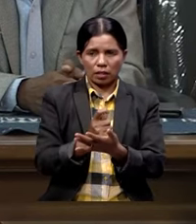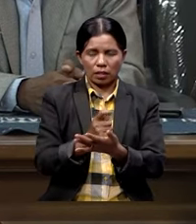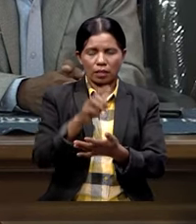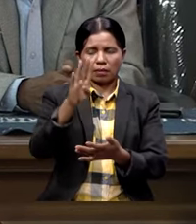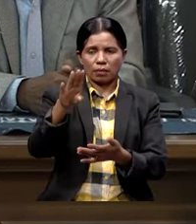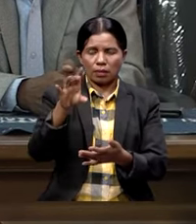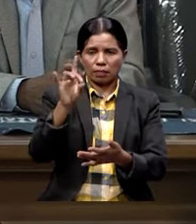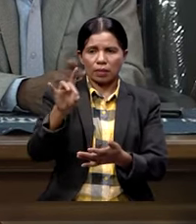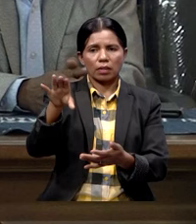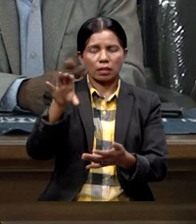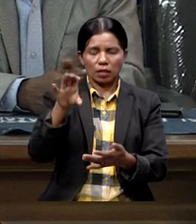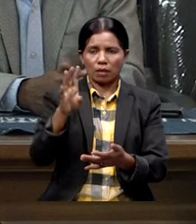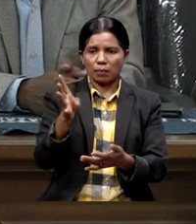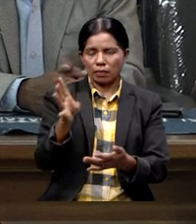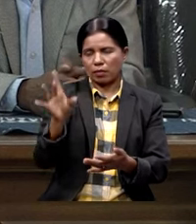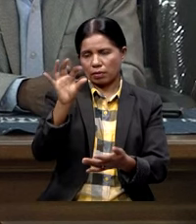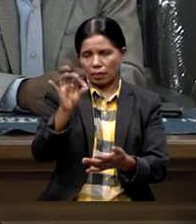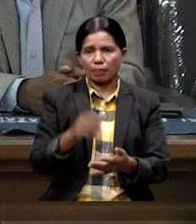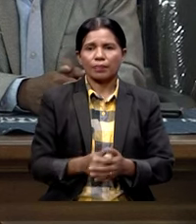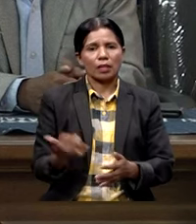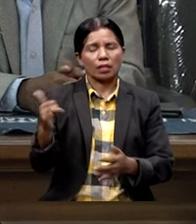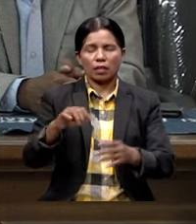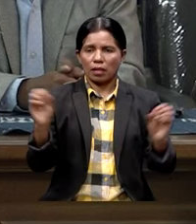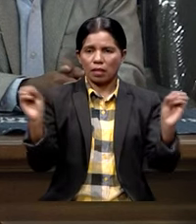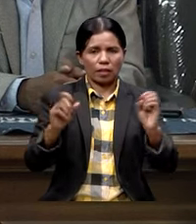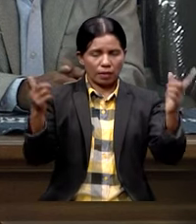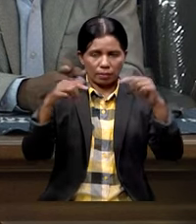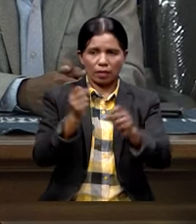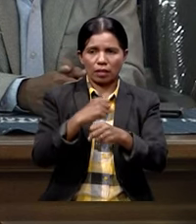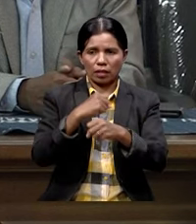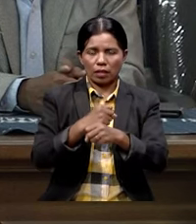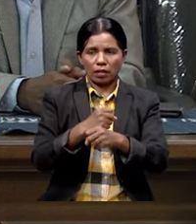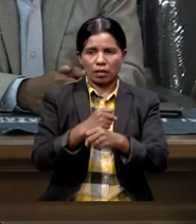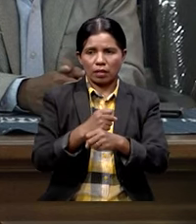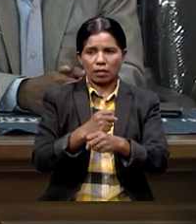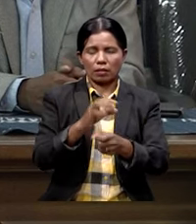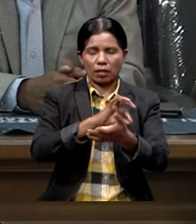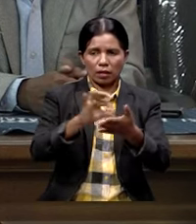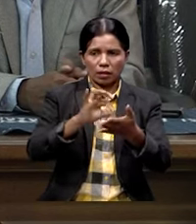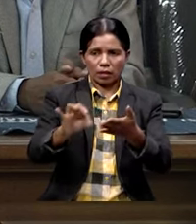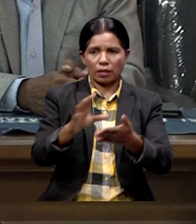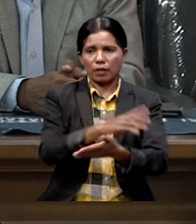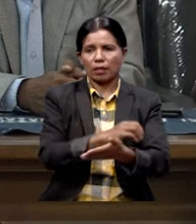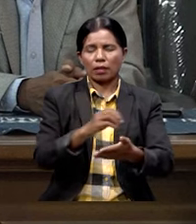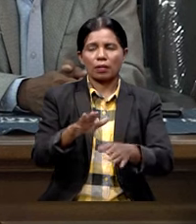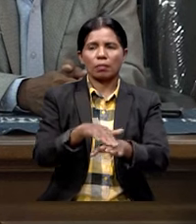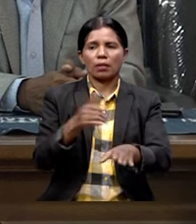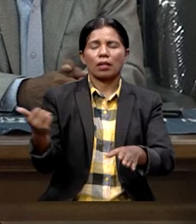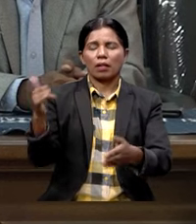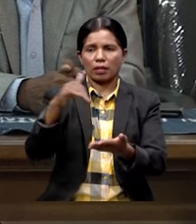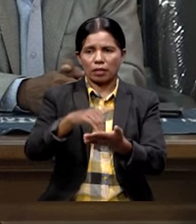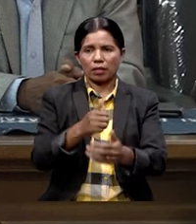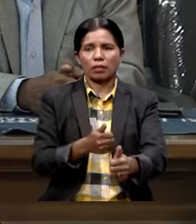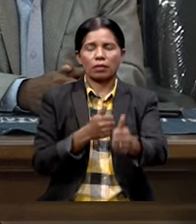7.149 pessoas, né? Se irá neve lá mais halu a inscrição atuvele de bolo de ativo, né?